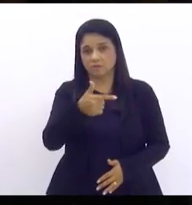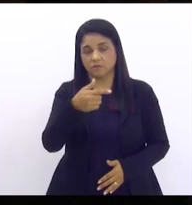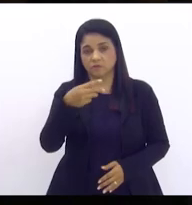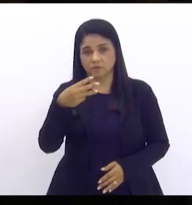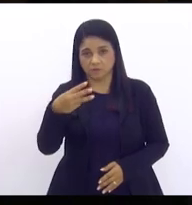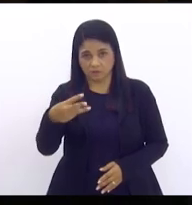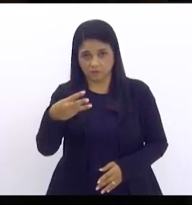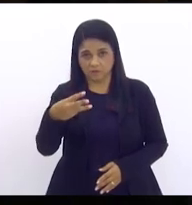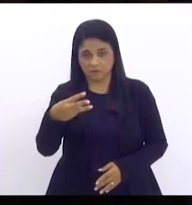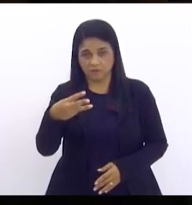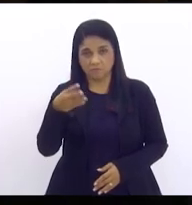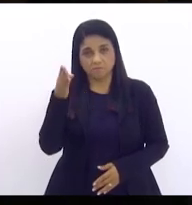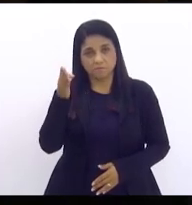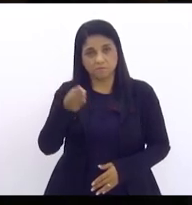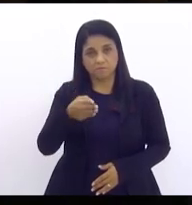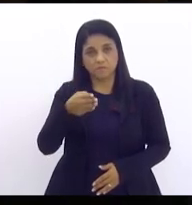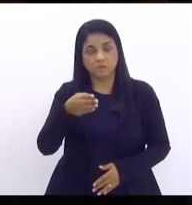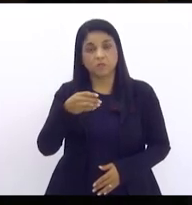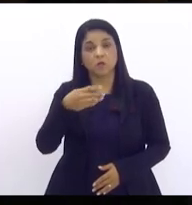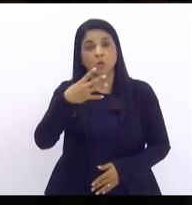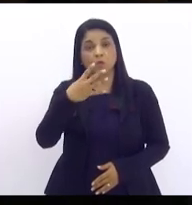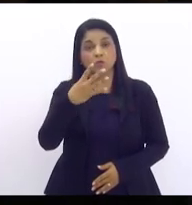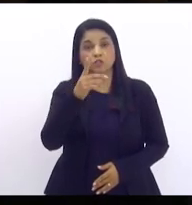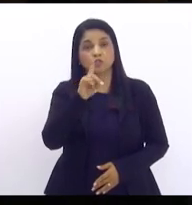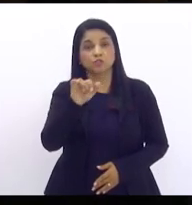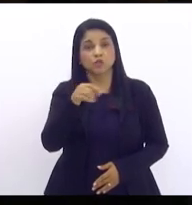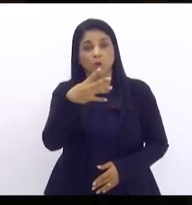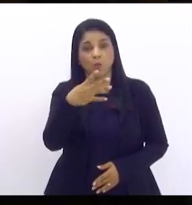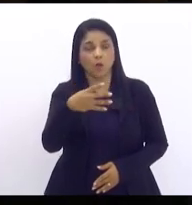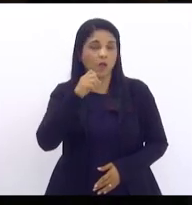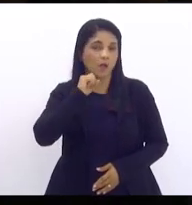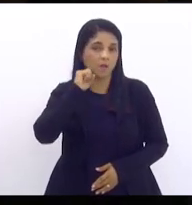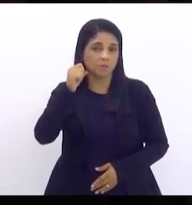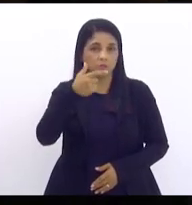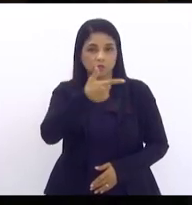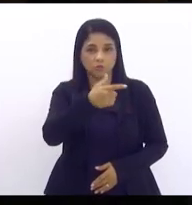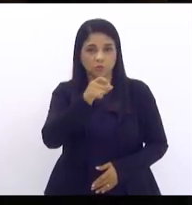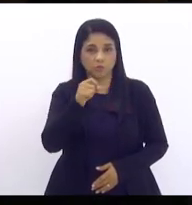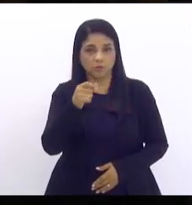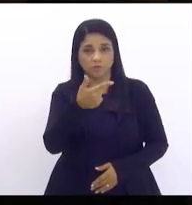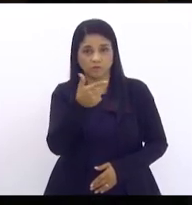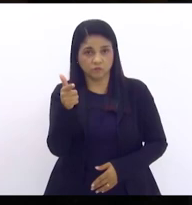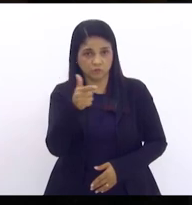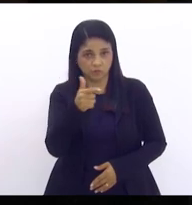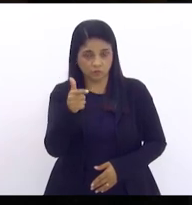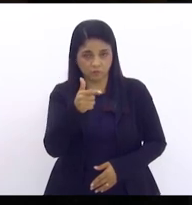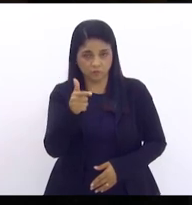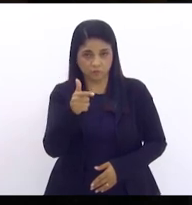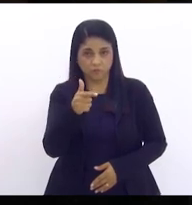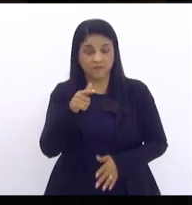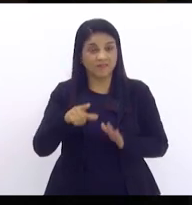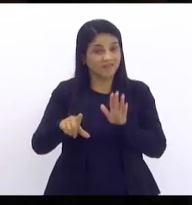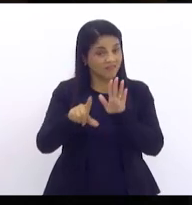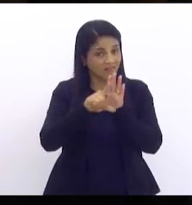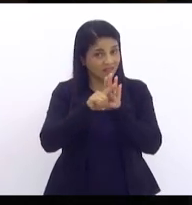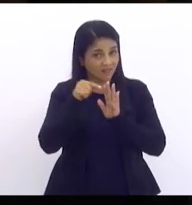9.623, de 4 de abril de 2022. Essa